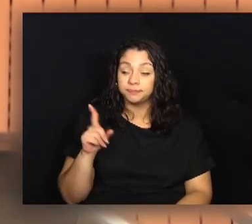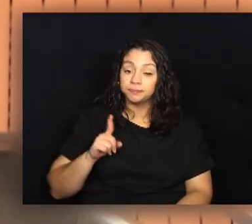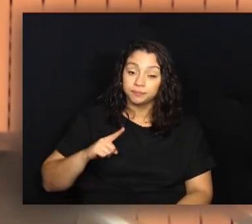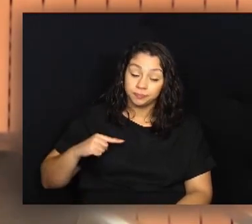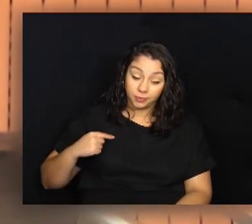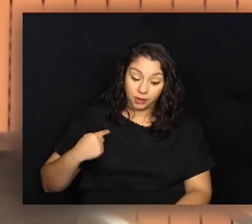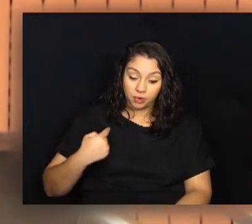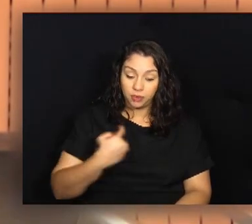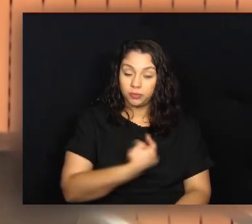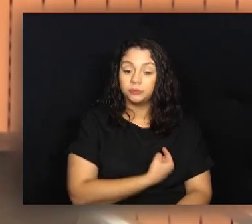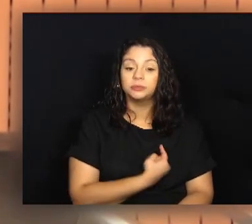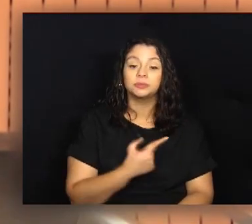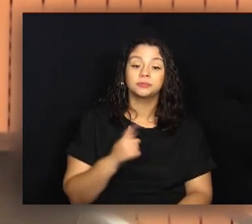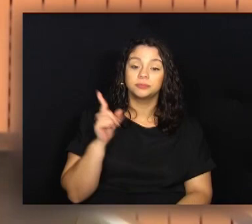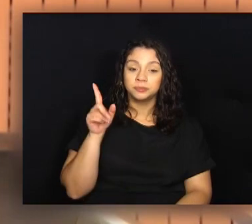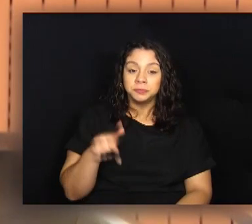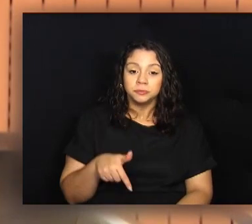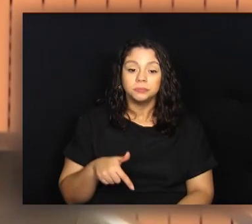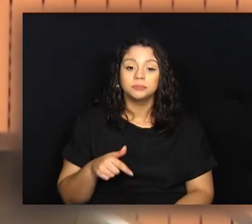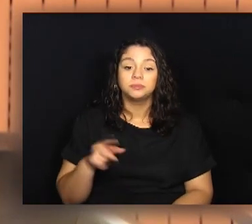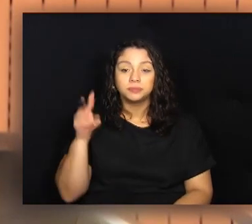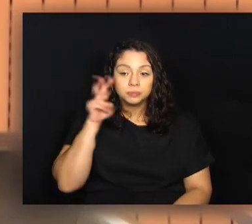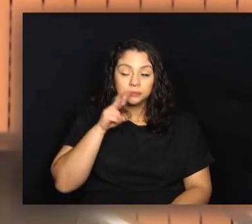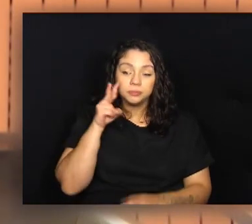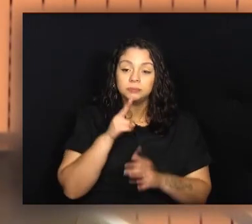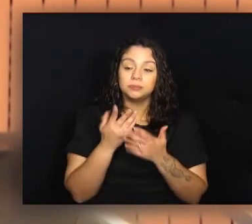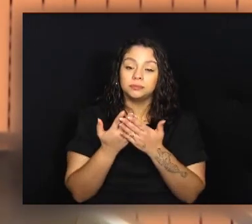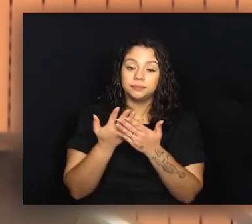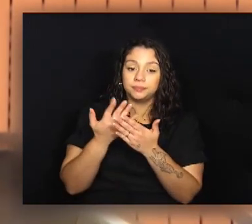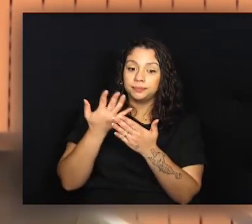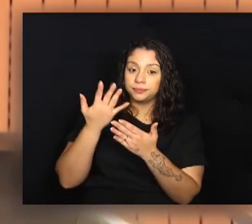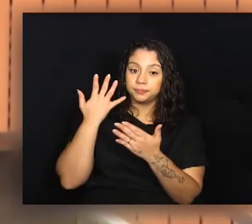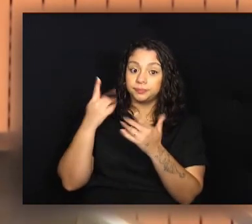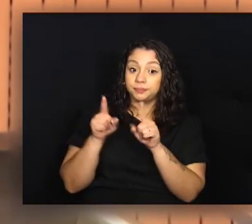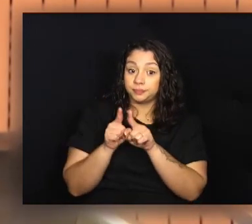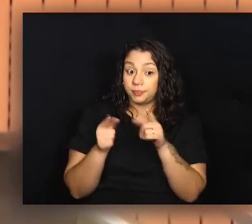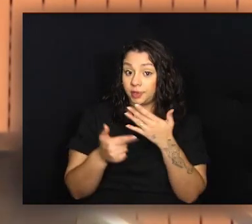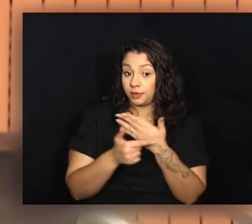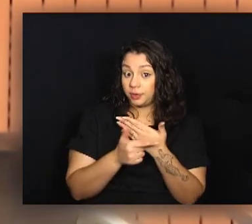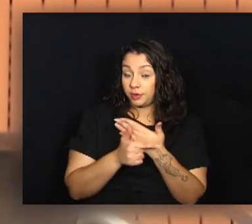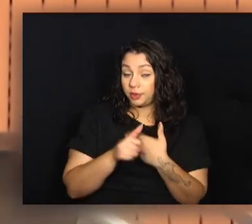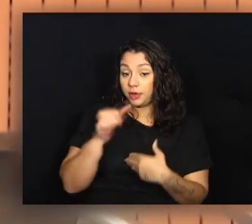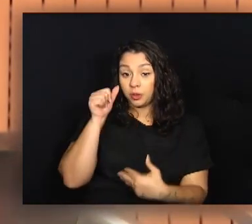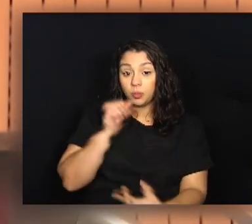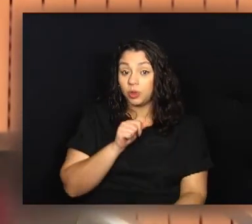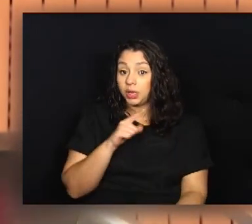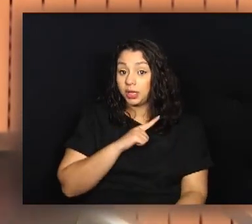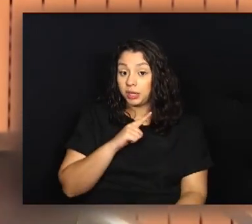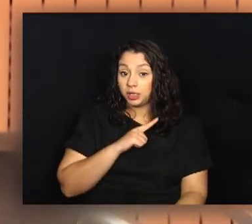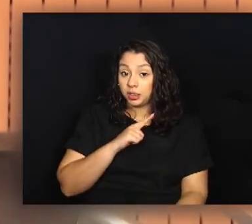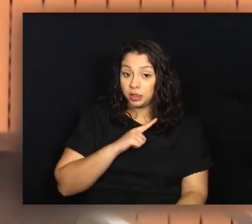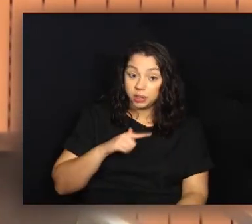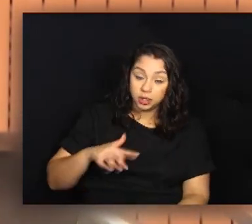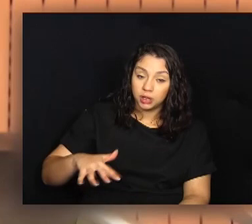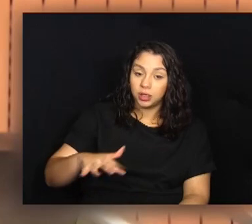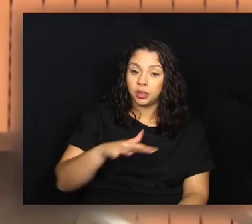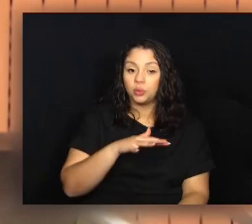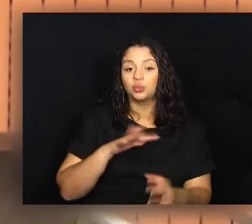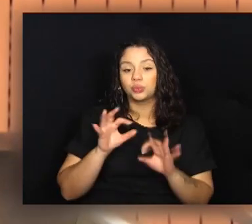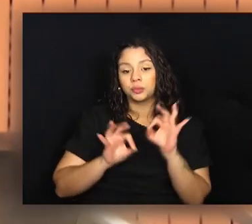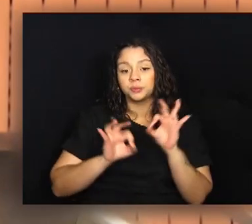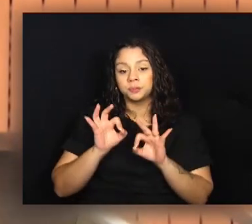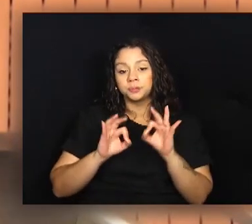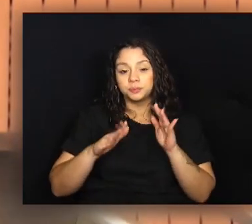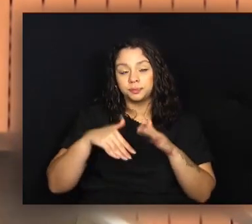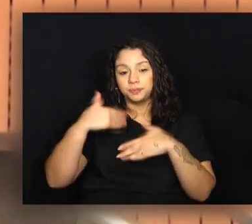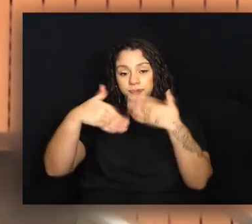nossa amplitude histórica e o papel que a mulher estabelece em toda essa organização e